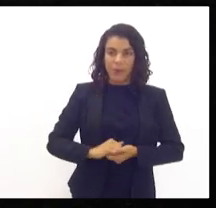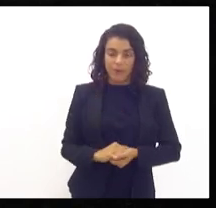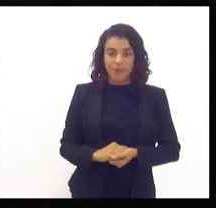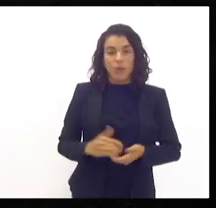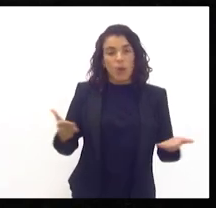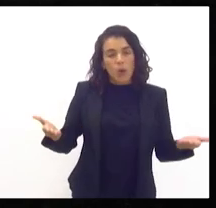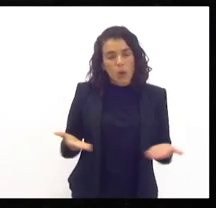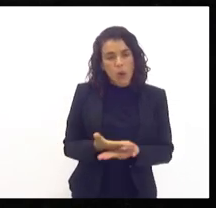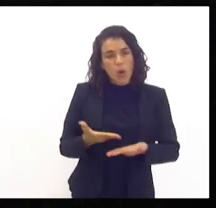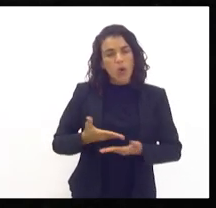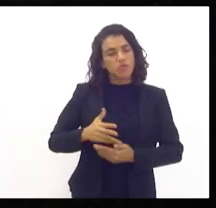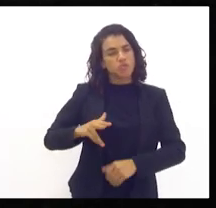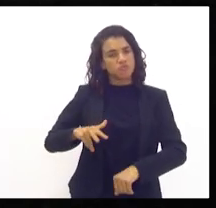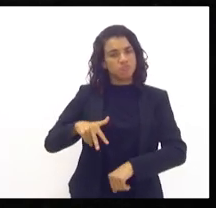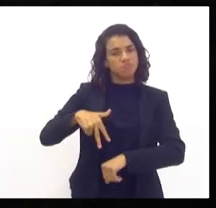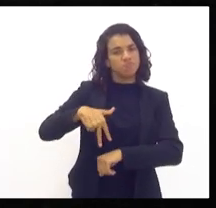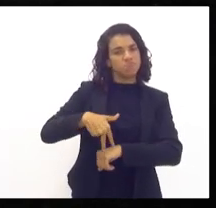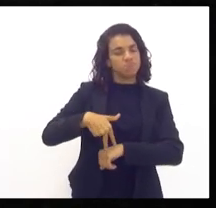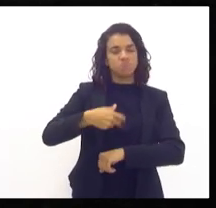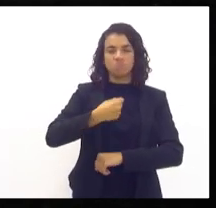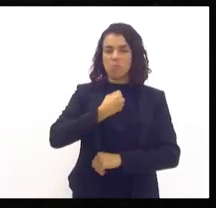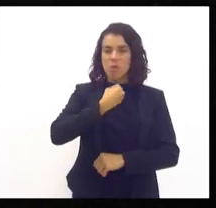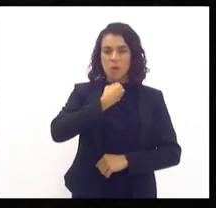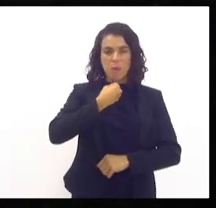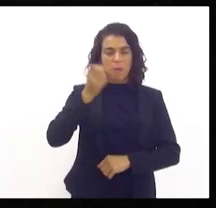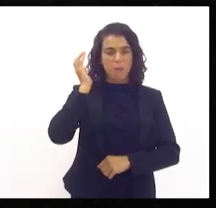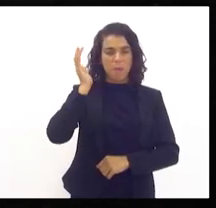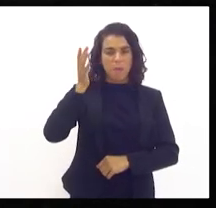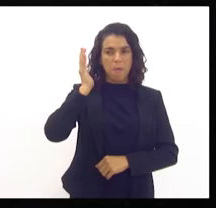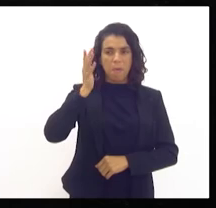Hoje eu subo aqui a esta tribuna